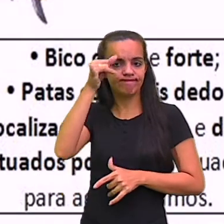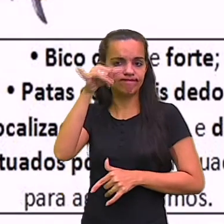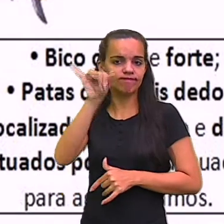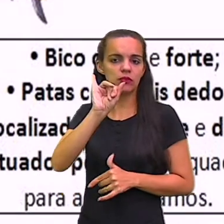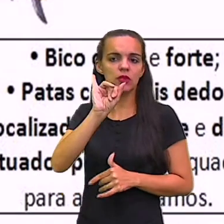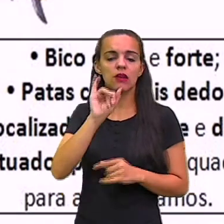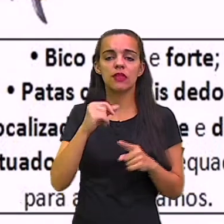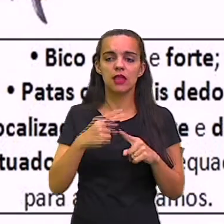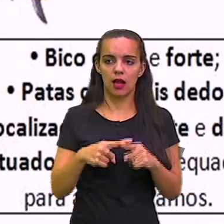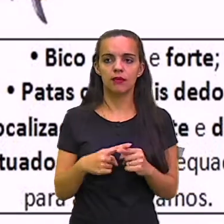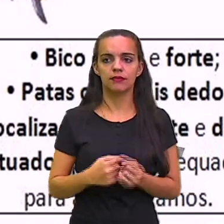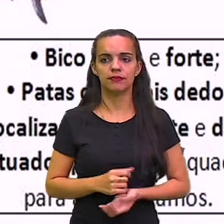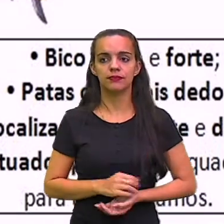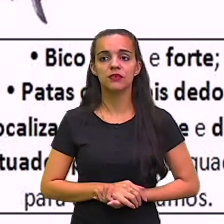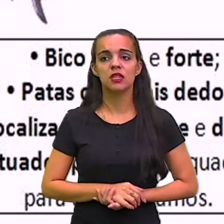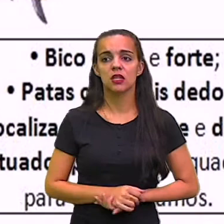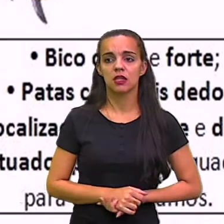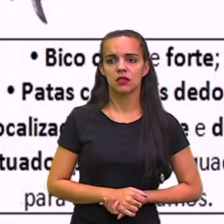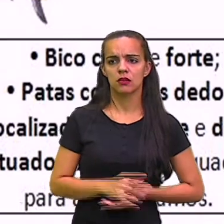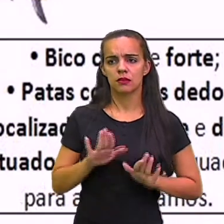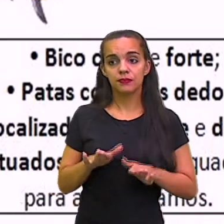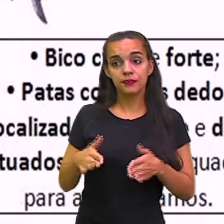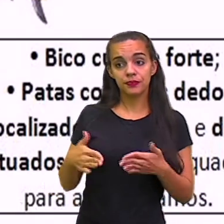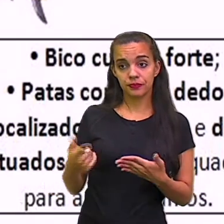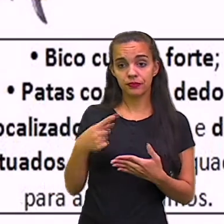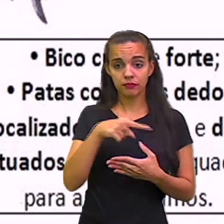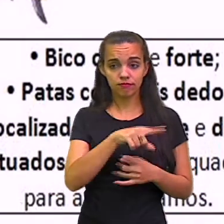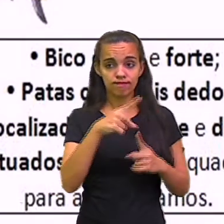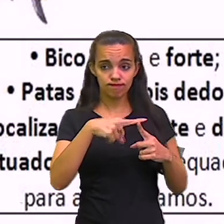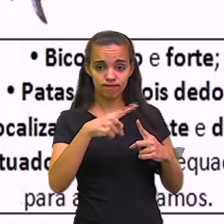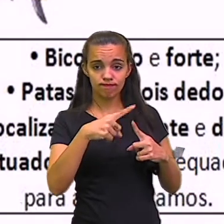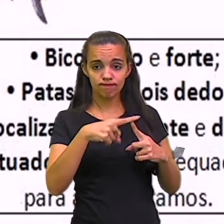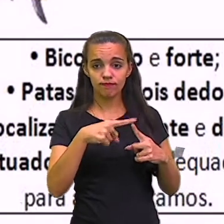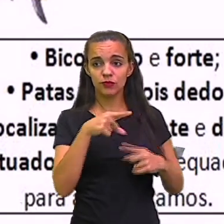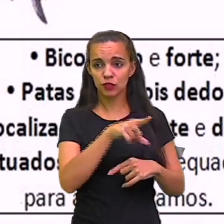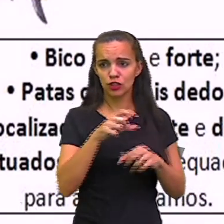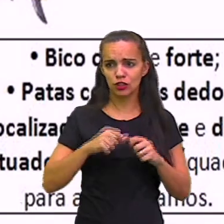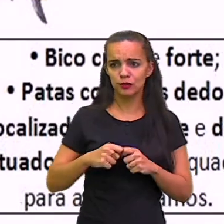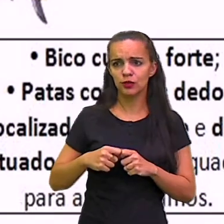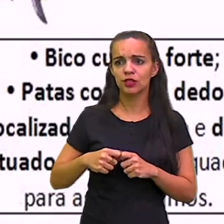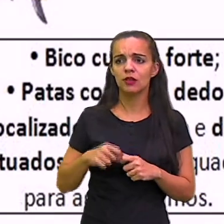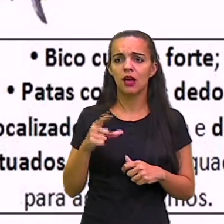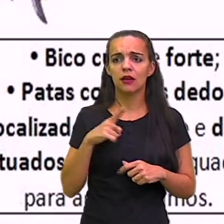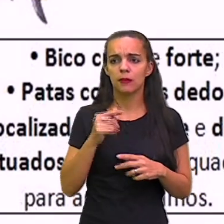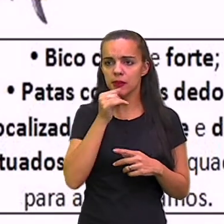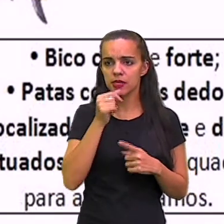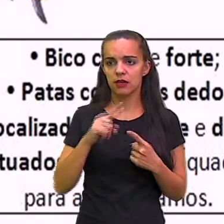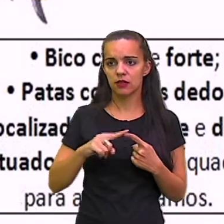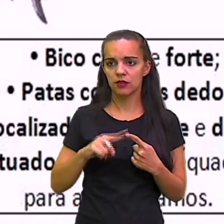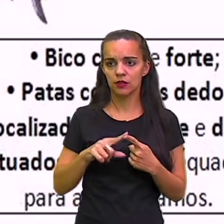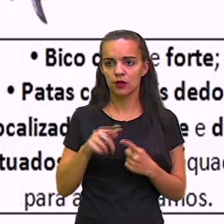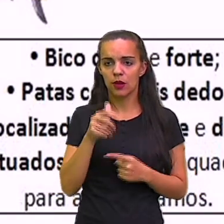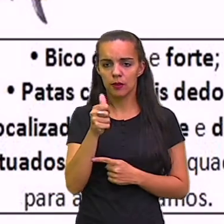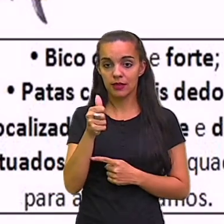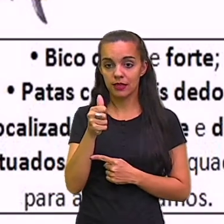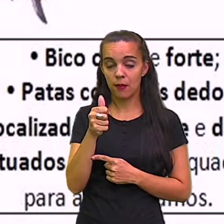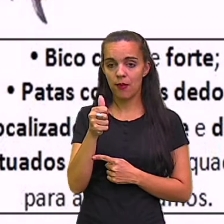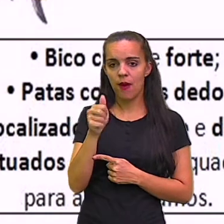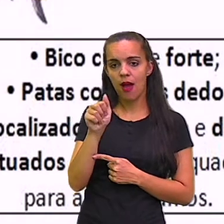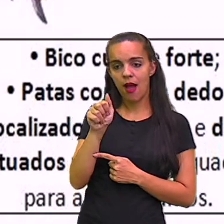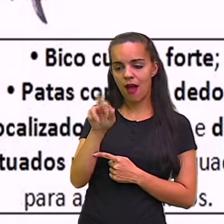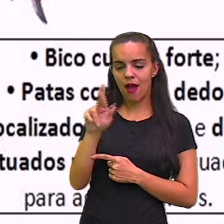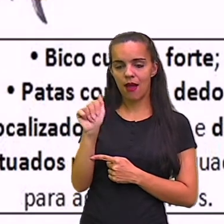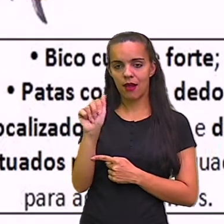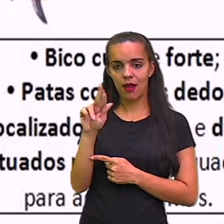seu Total desaparecimento entre as espécies em extinção nós temos a arara-azul